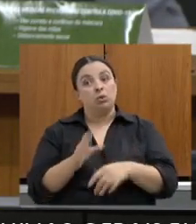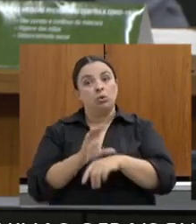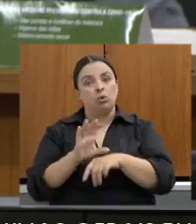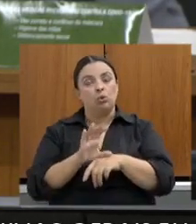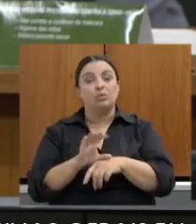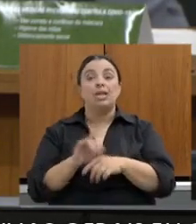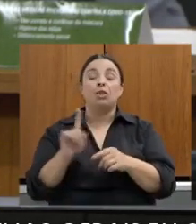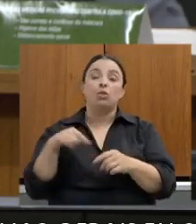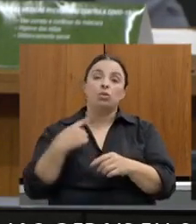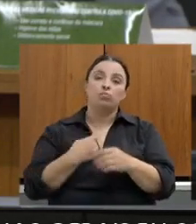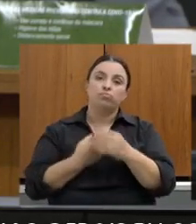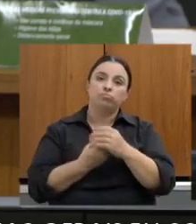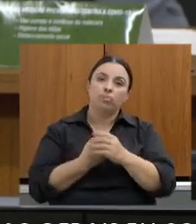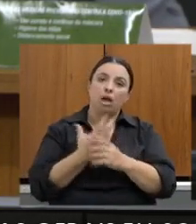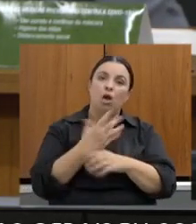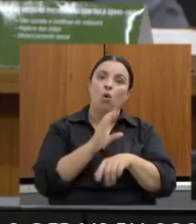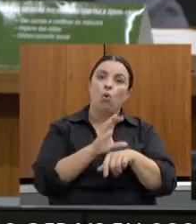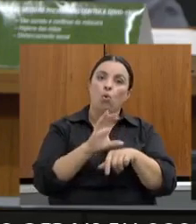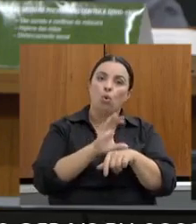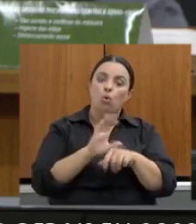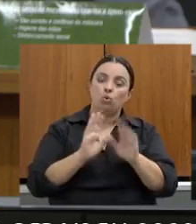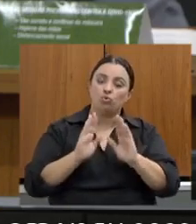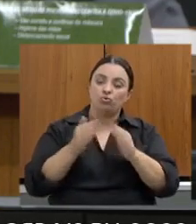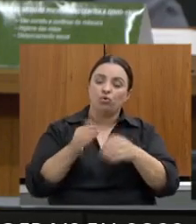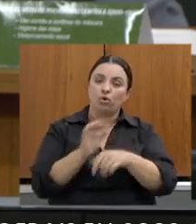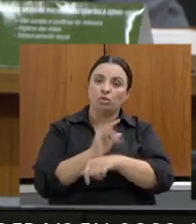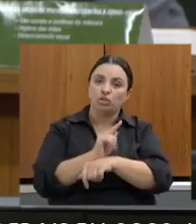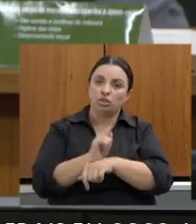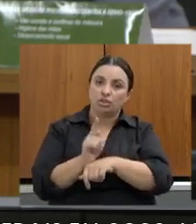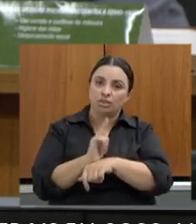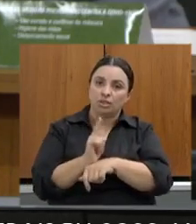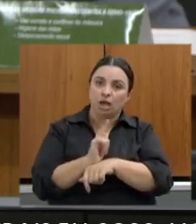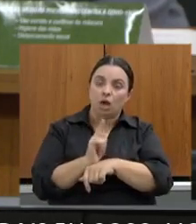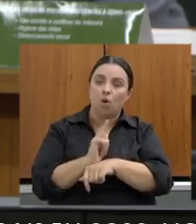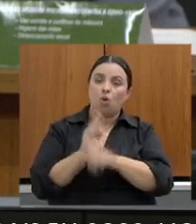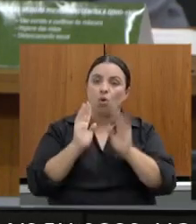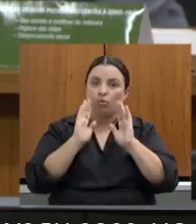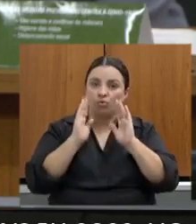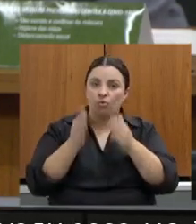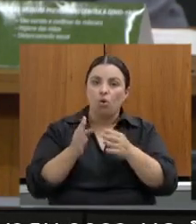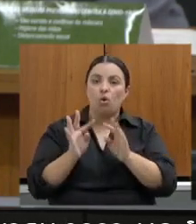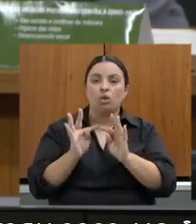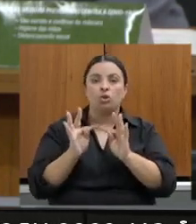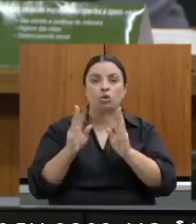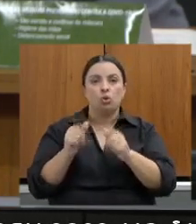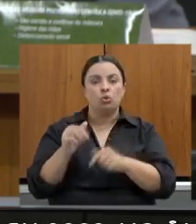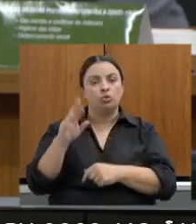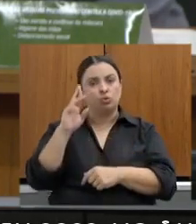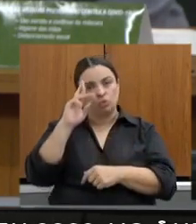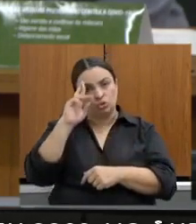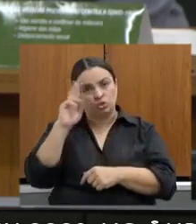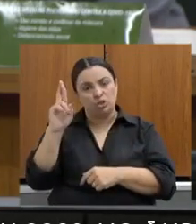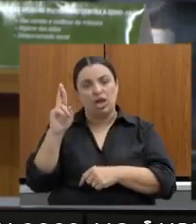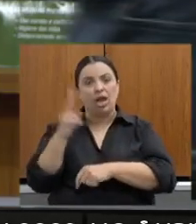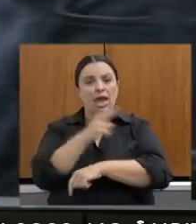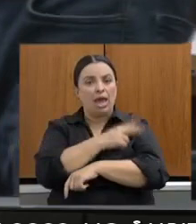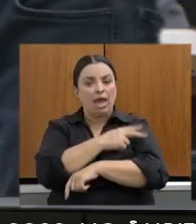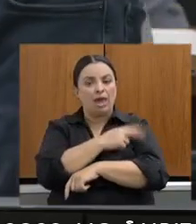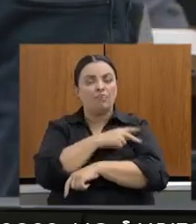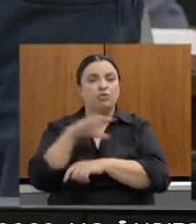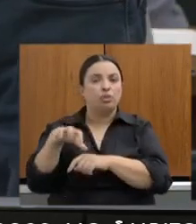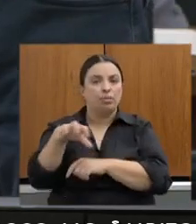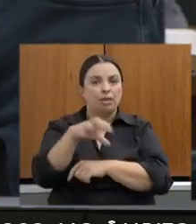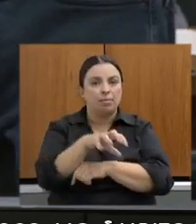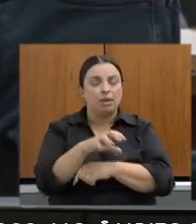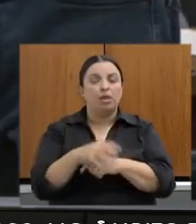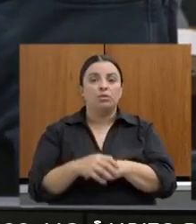dirigidos a todos os chefes de departamento e todos os delegados regionais e chefe de divisão e este curso